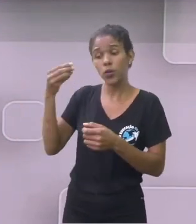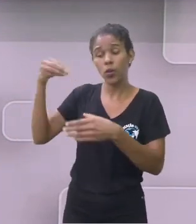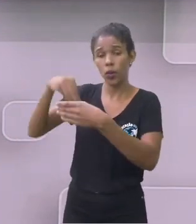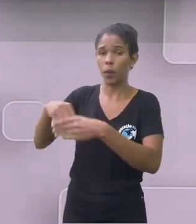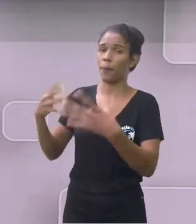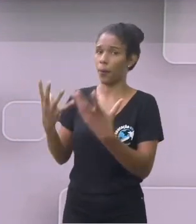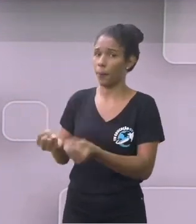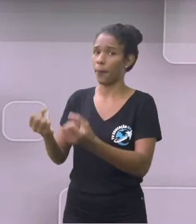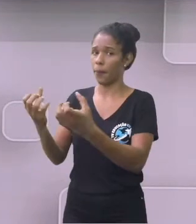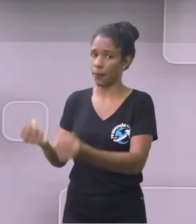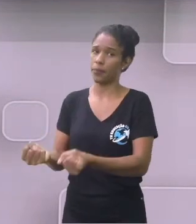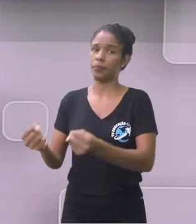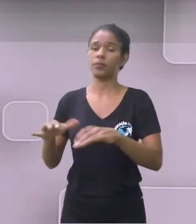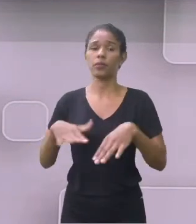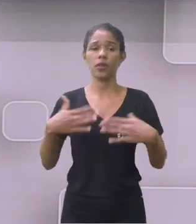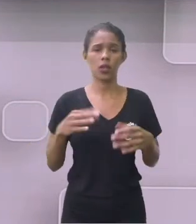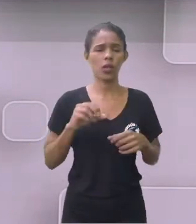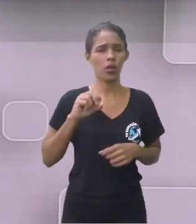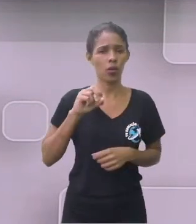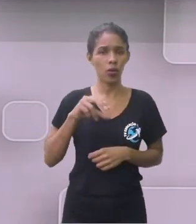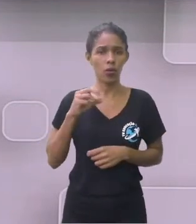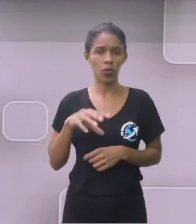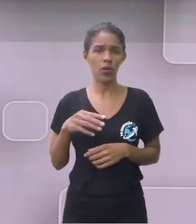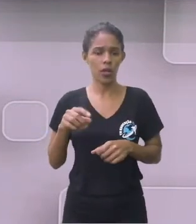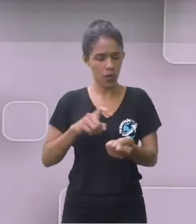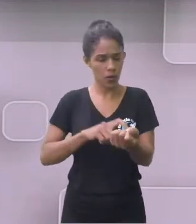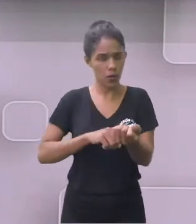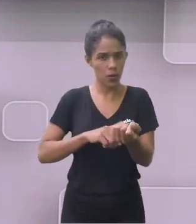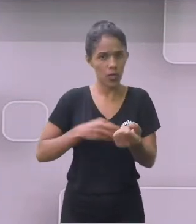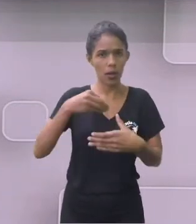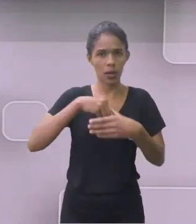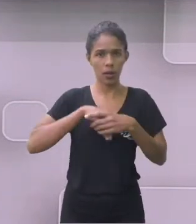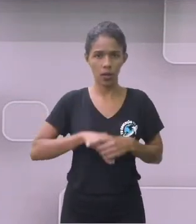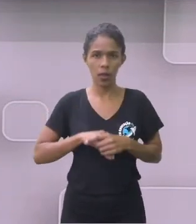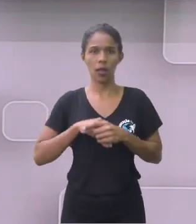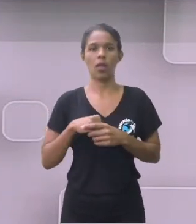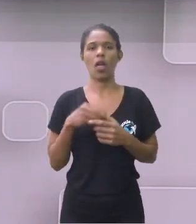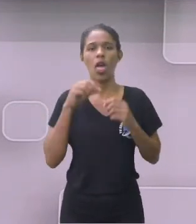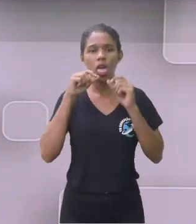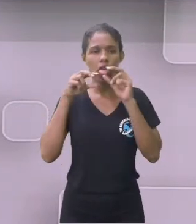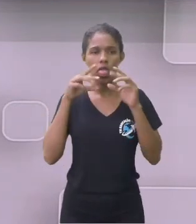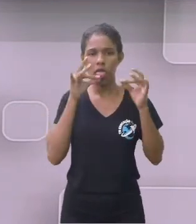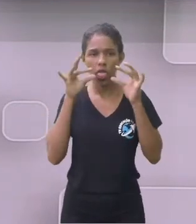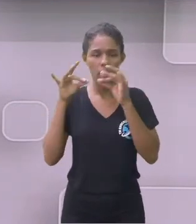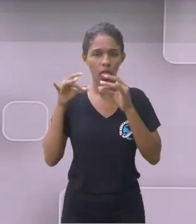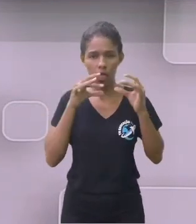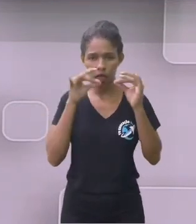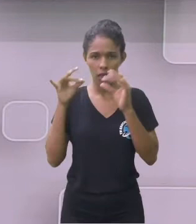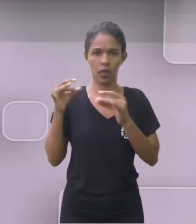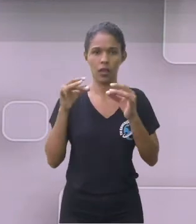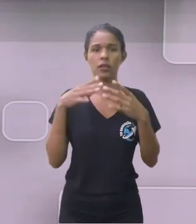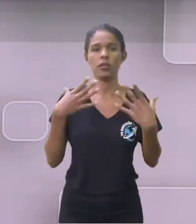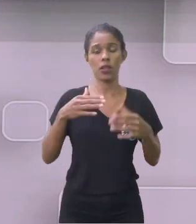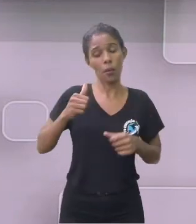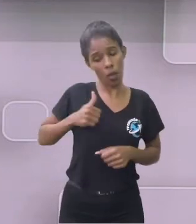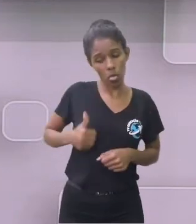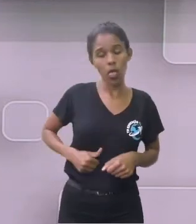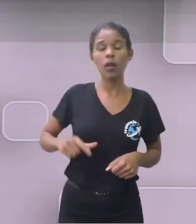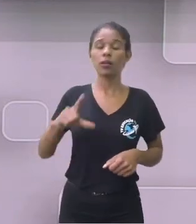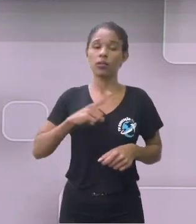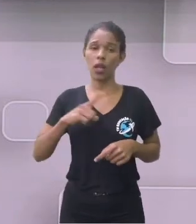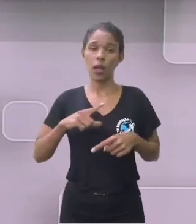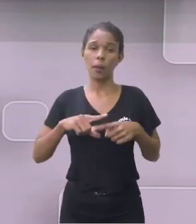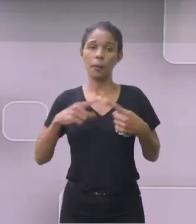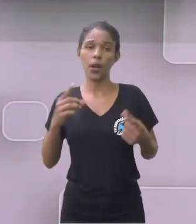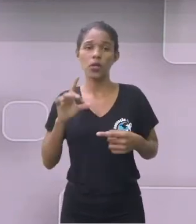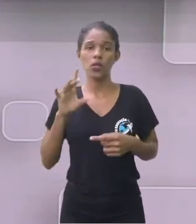na urina, na saliva, nas lágrimas e nas fezes, a transmissão por líquidos corporais é desconhecida. Ao